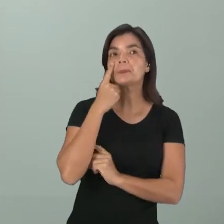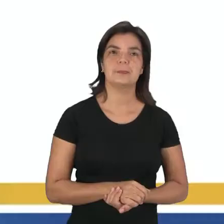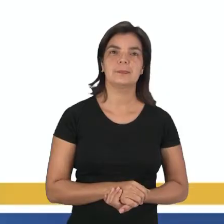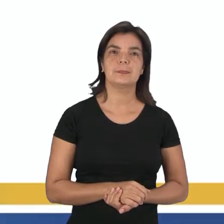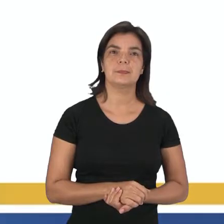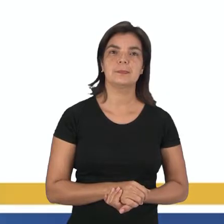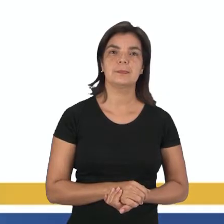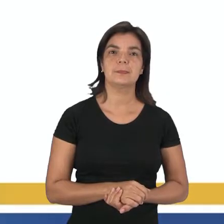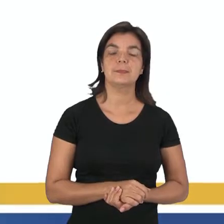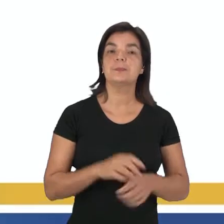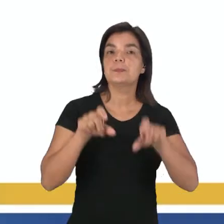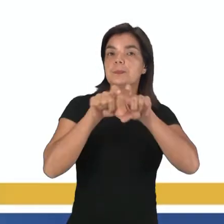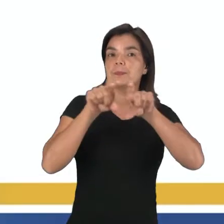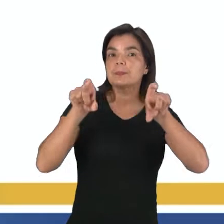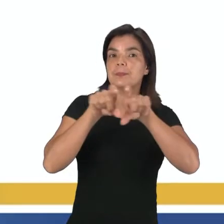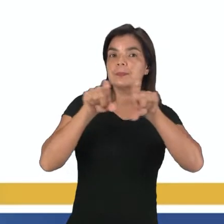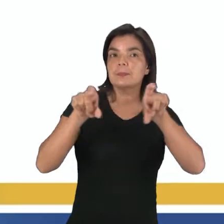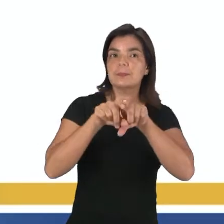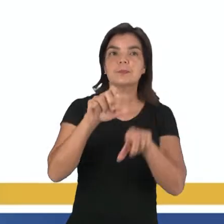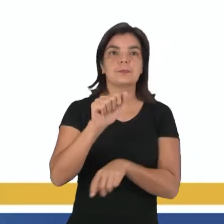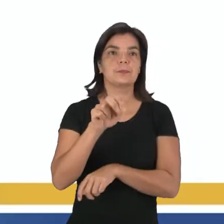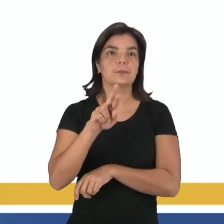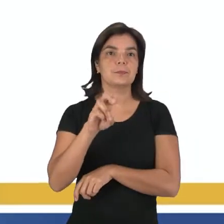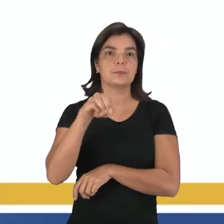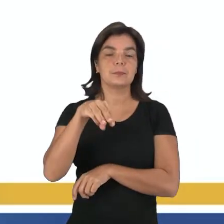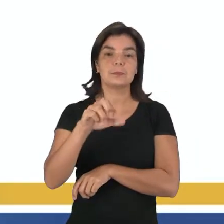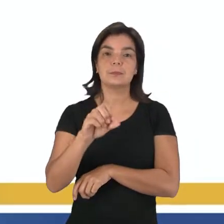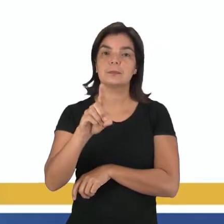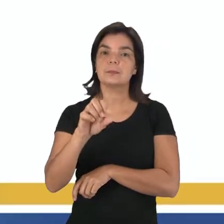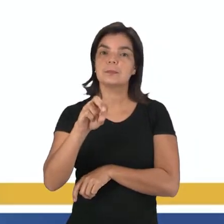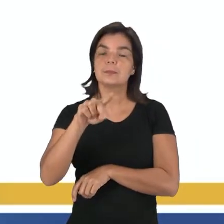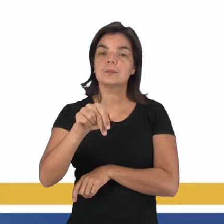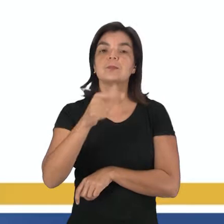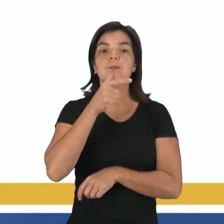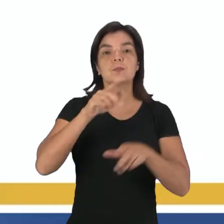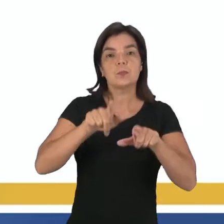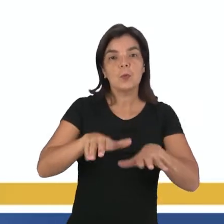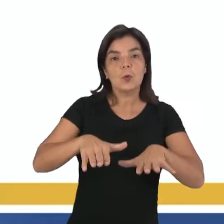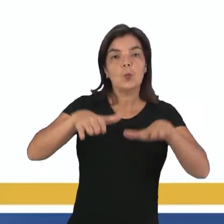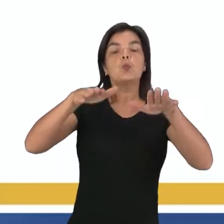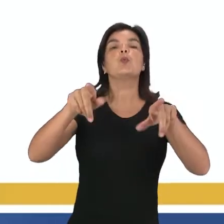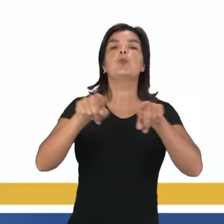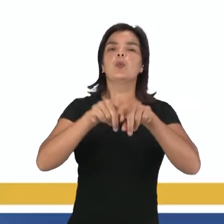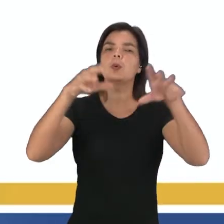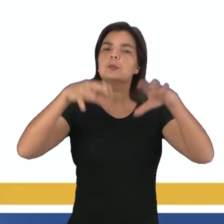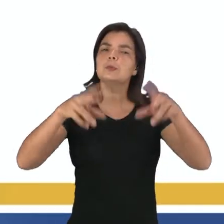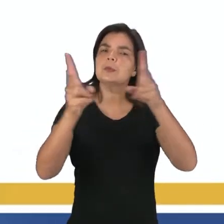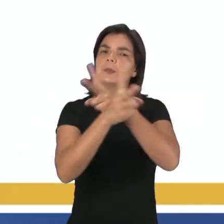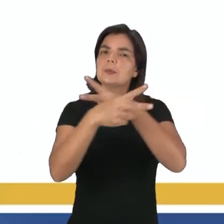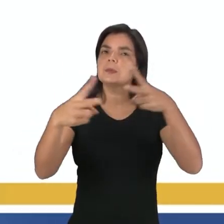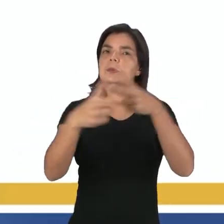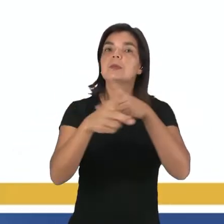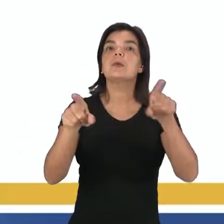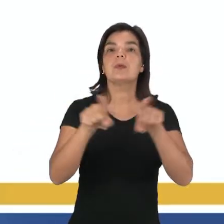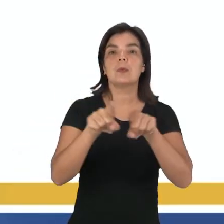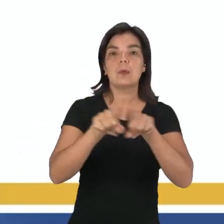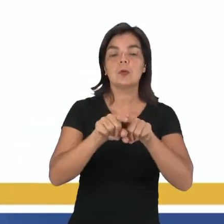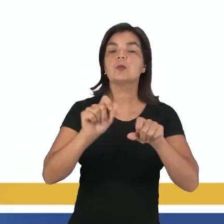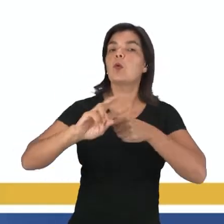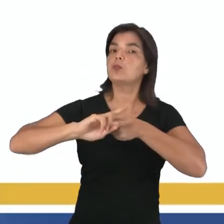observar. Na tirinha, Armandinho afirma que enchentes, estiagens, tempestades